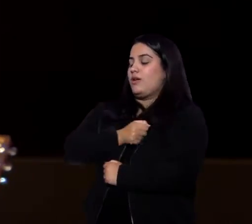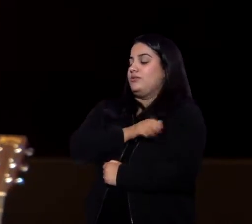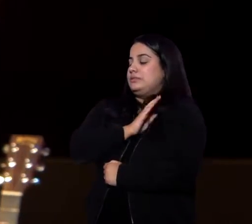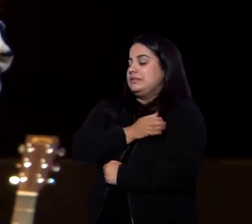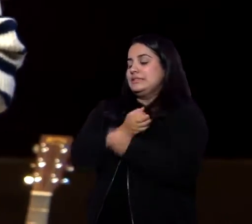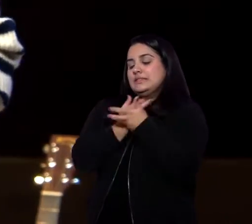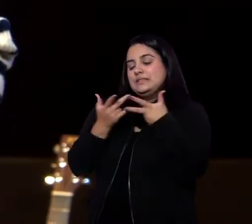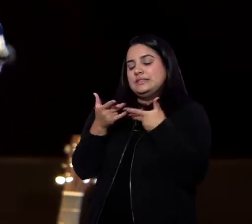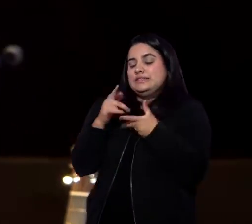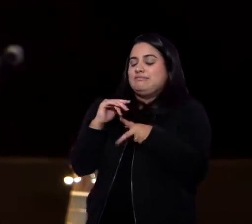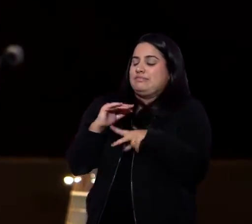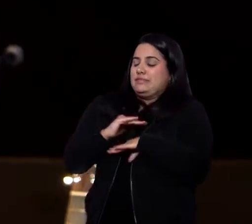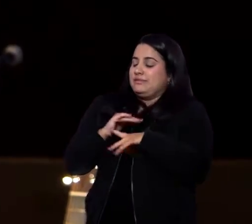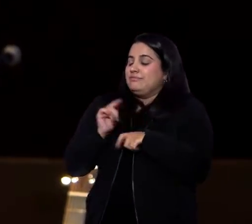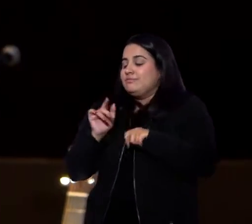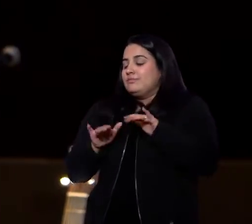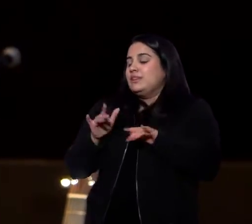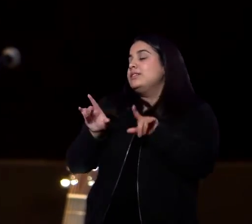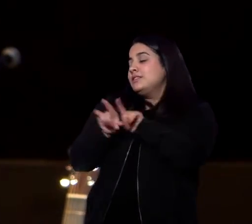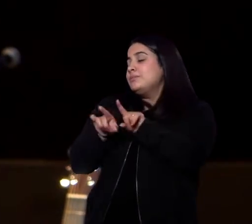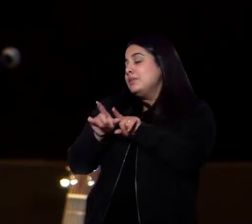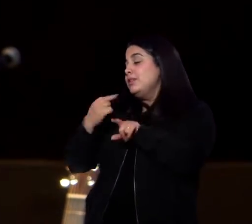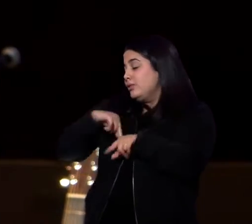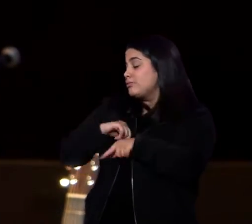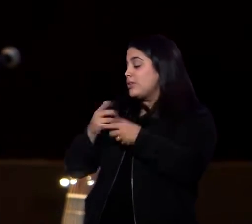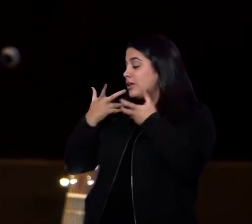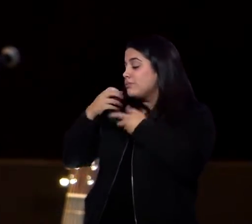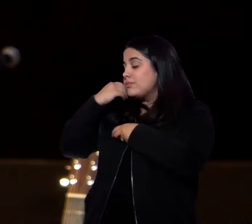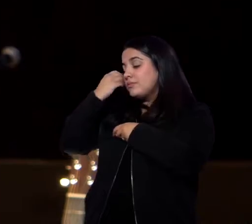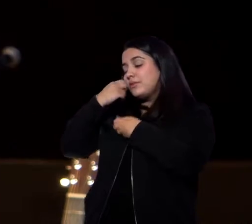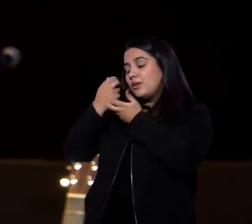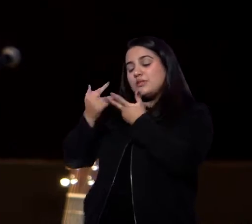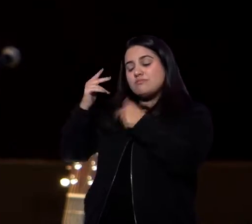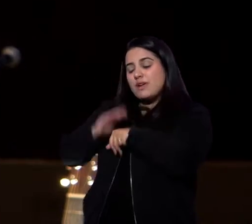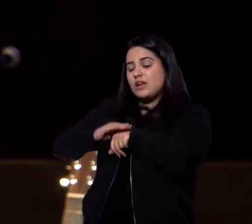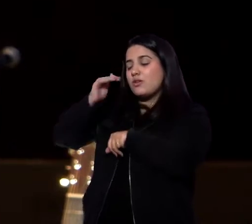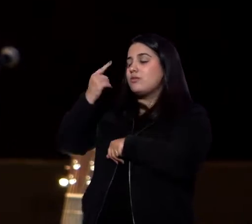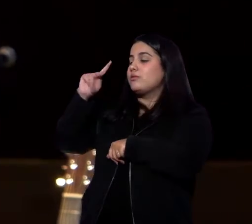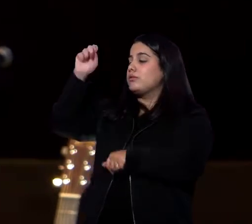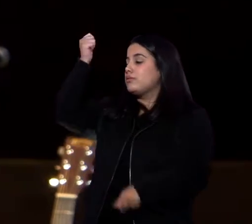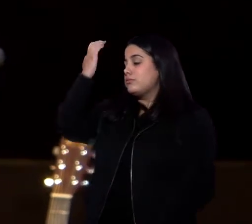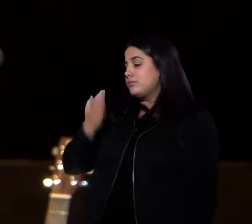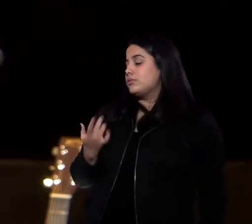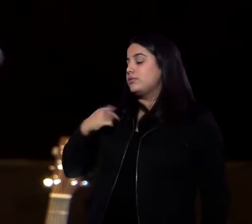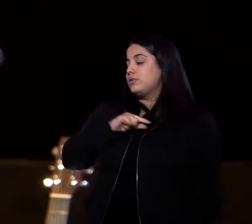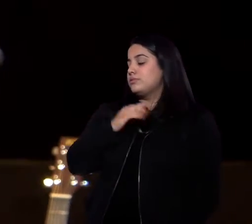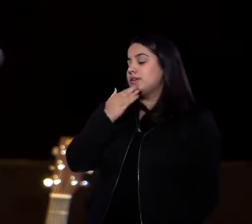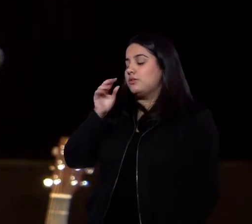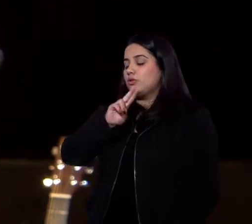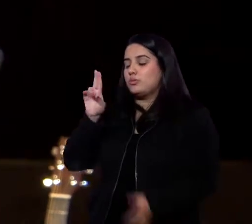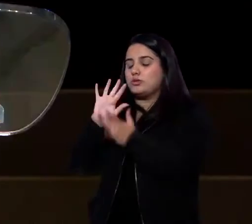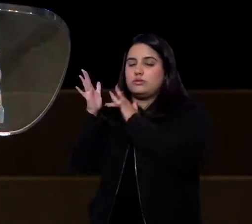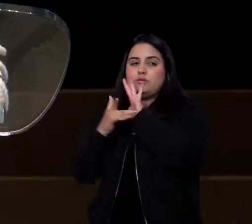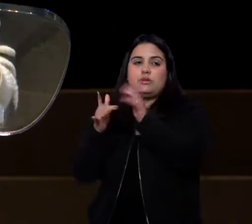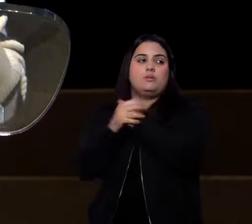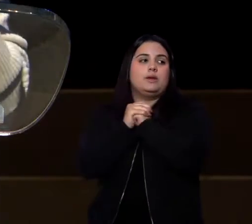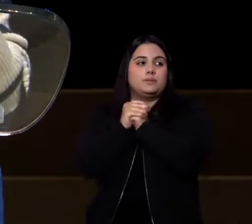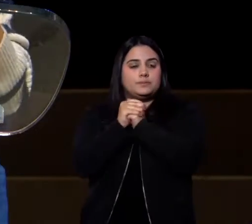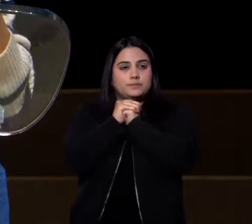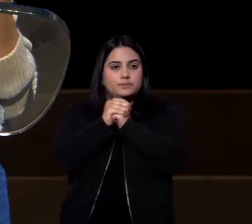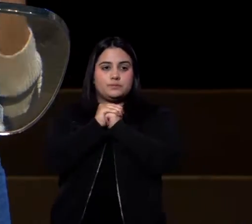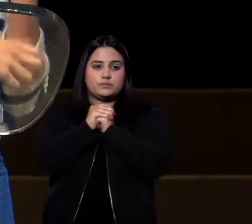tem passado também, Deus. Nós queremos viver coisas maiores na sua presença, Jesus, é isso que nós te pedimos, em nome de Jesus.